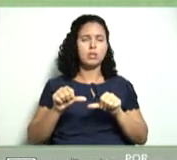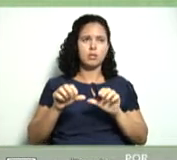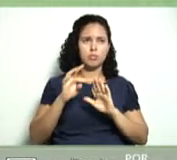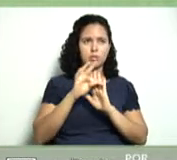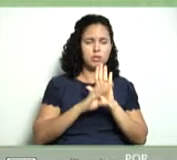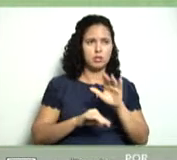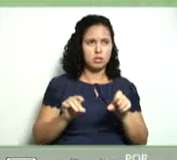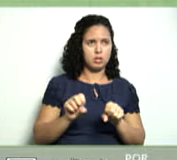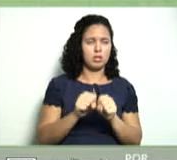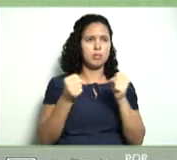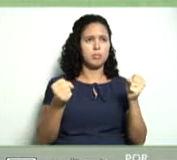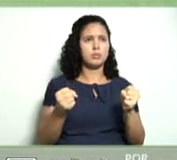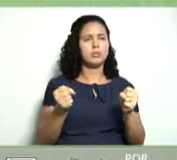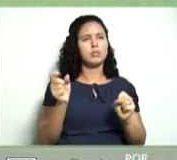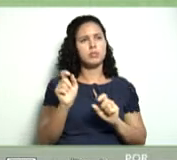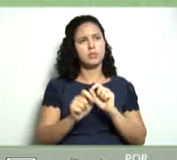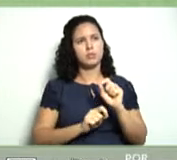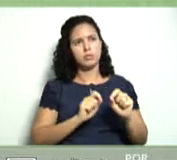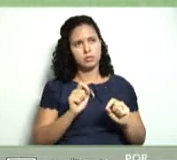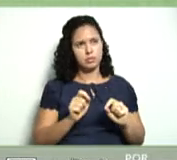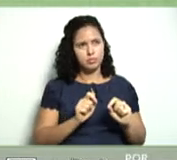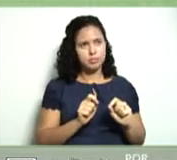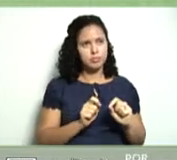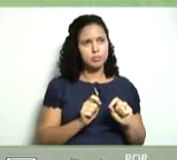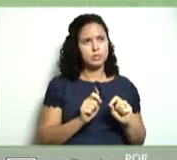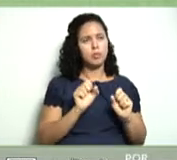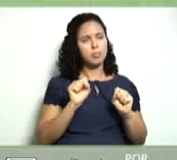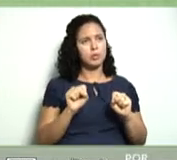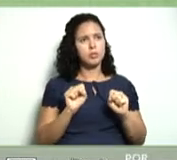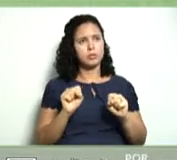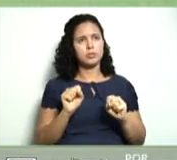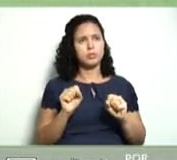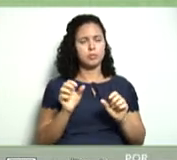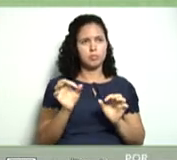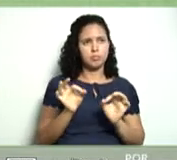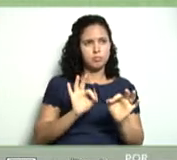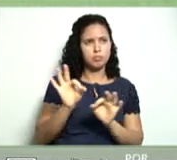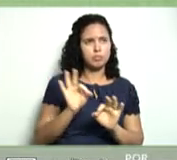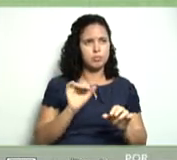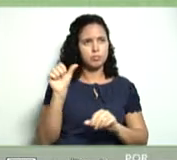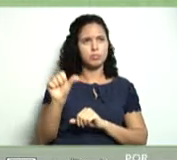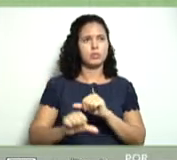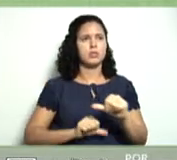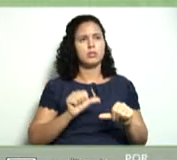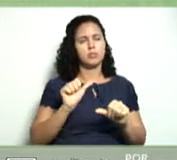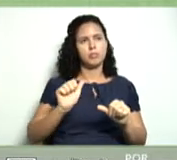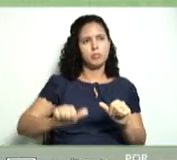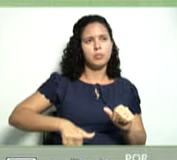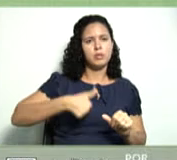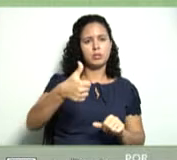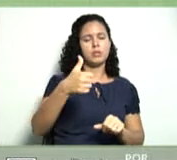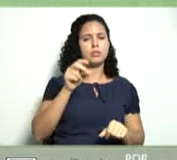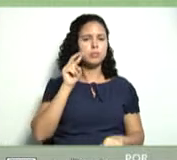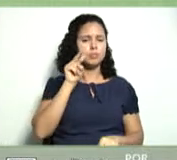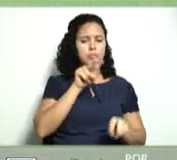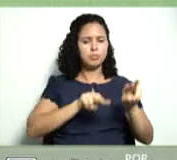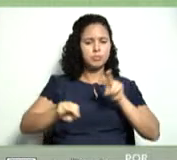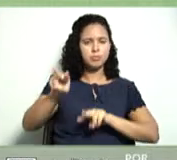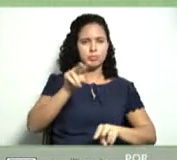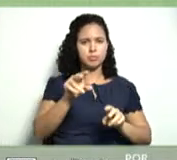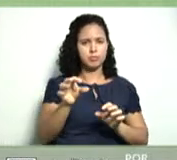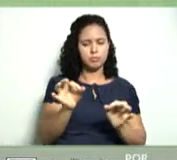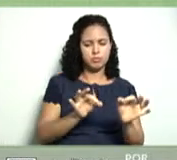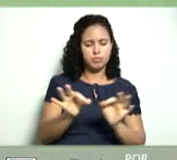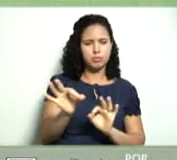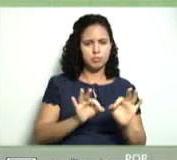né quebra de texto automática eu posso colocar as configurações para melhorar a visualização ea formatação